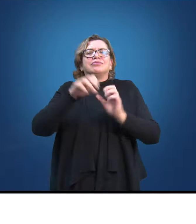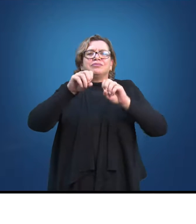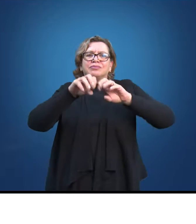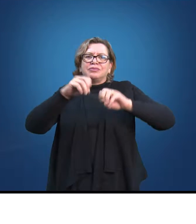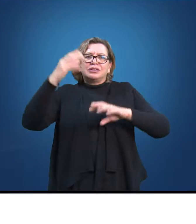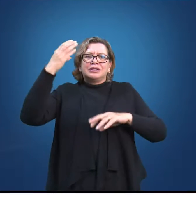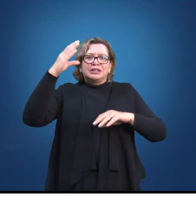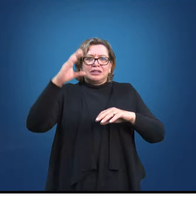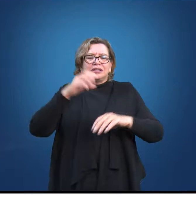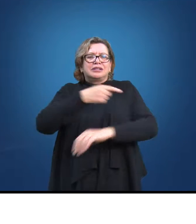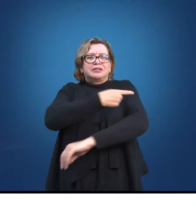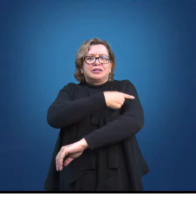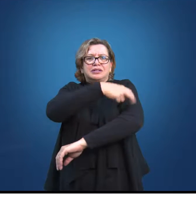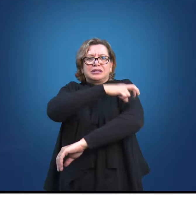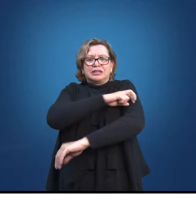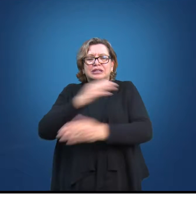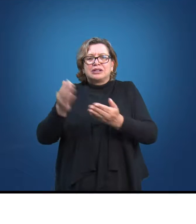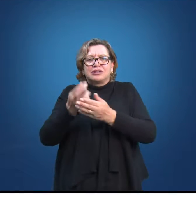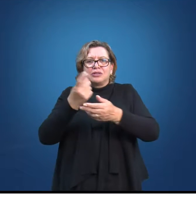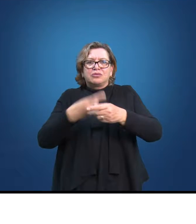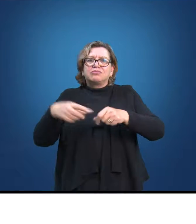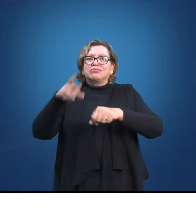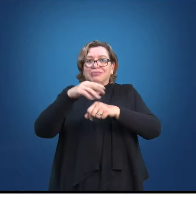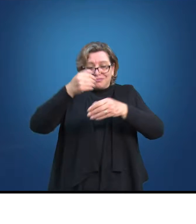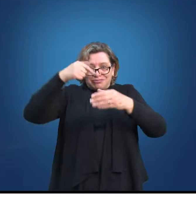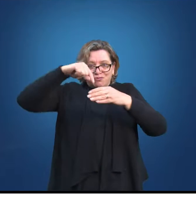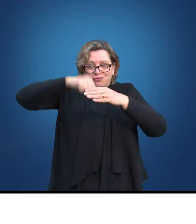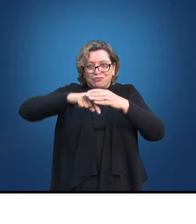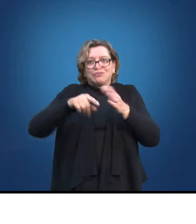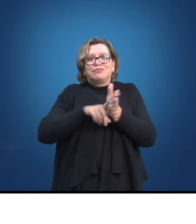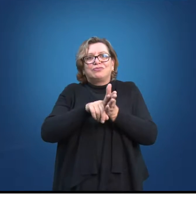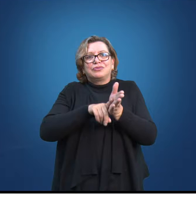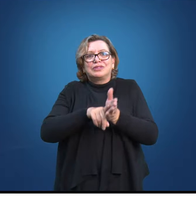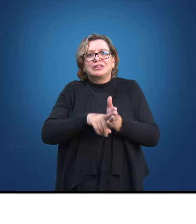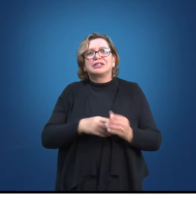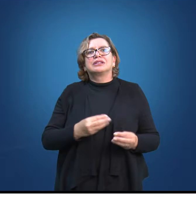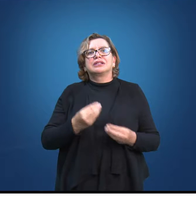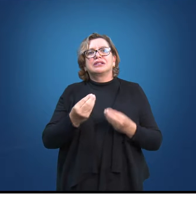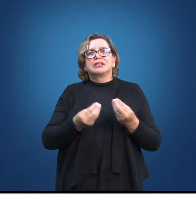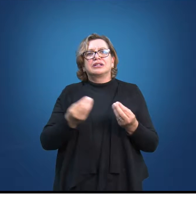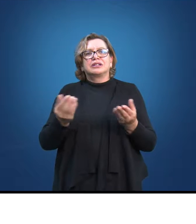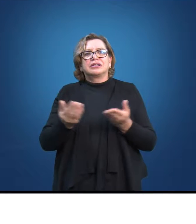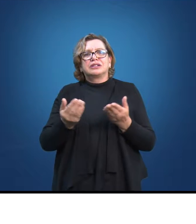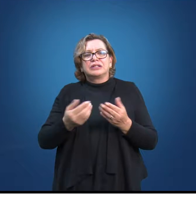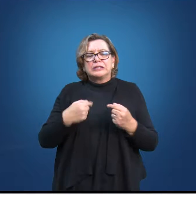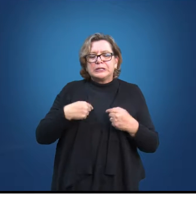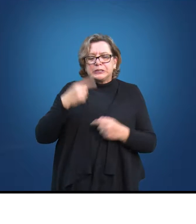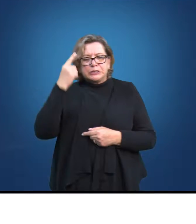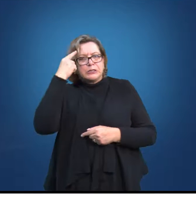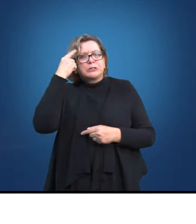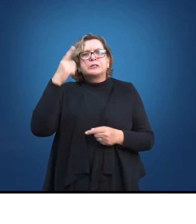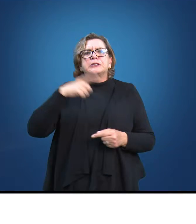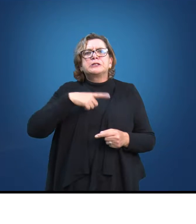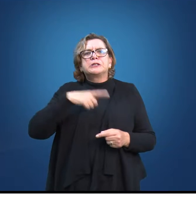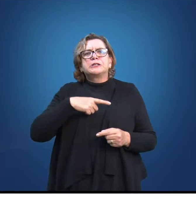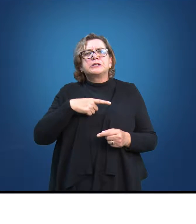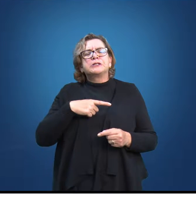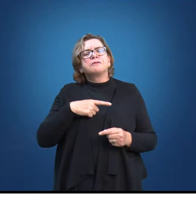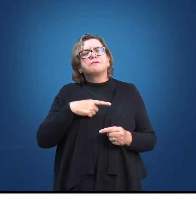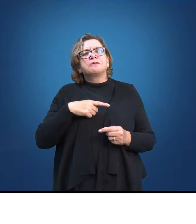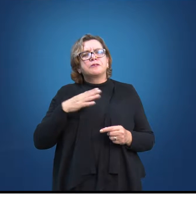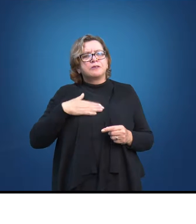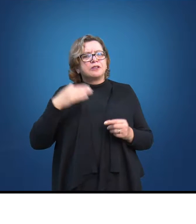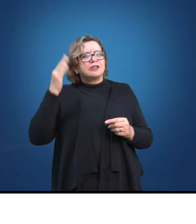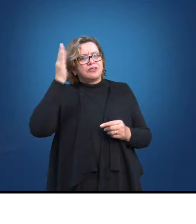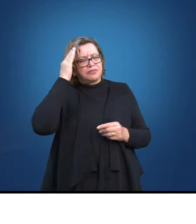iniciais e estou continuando agora no doutorado. E dessas inquietações nossas, e nós